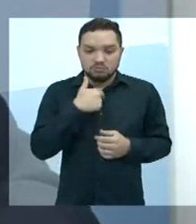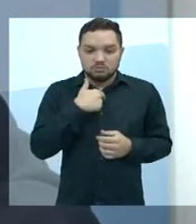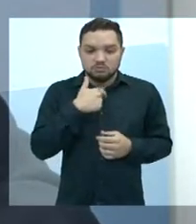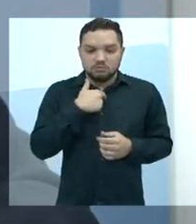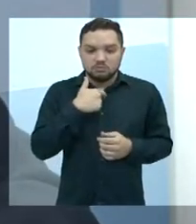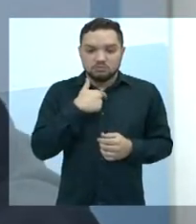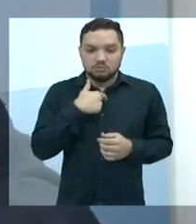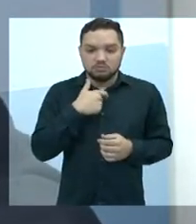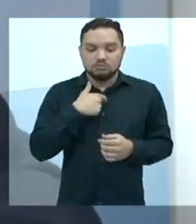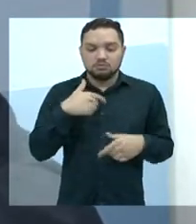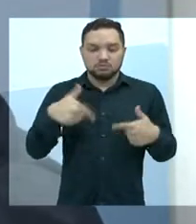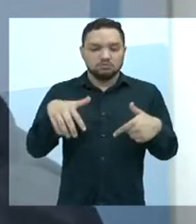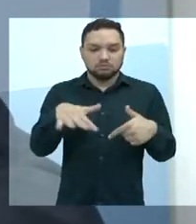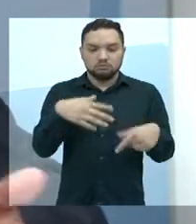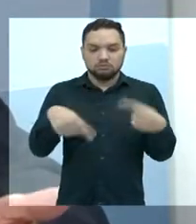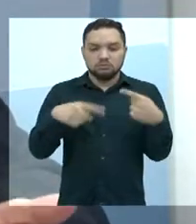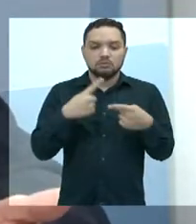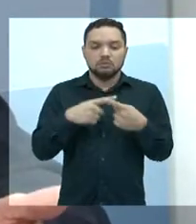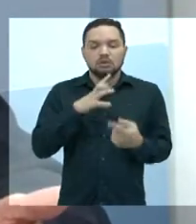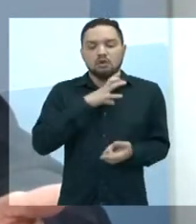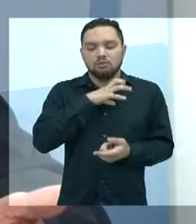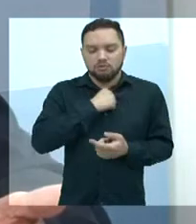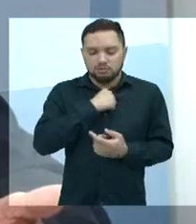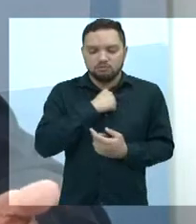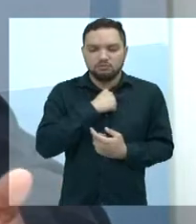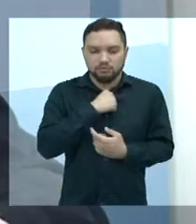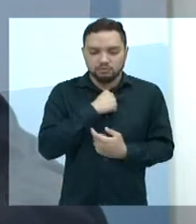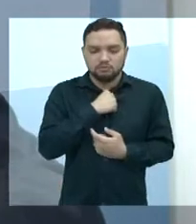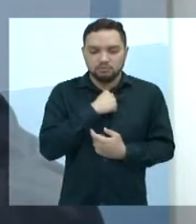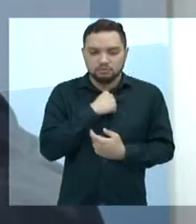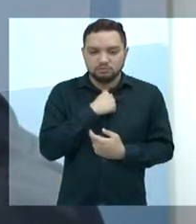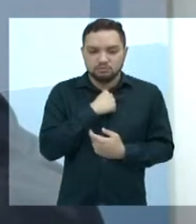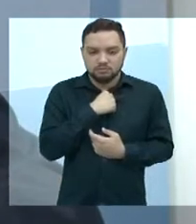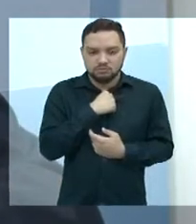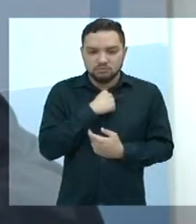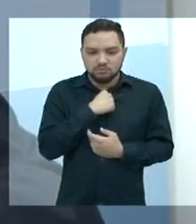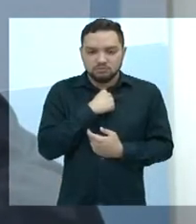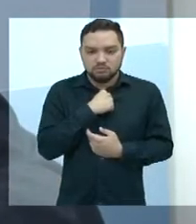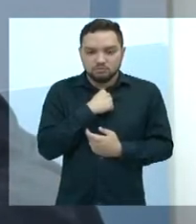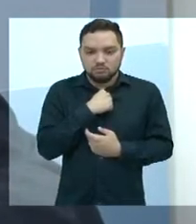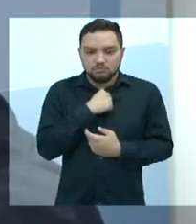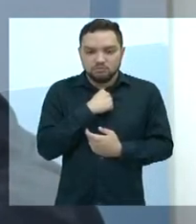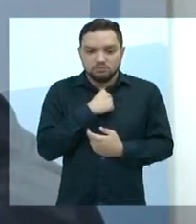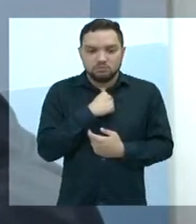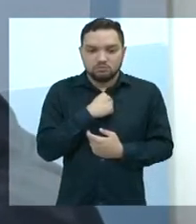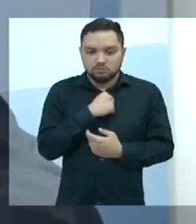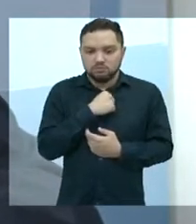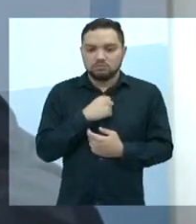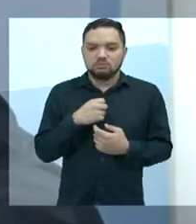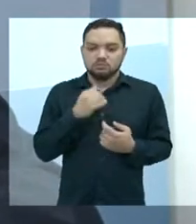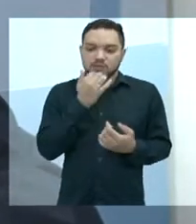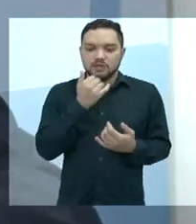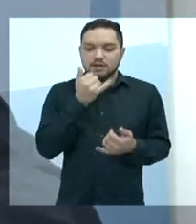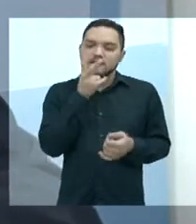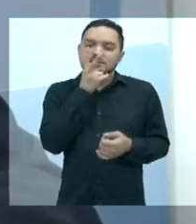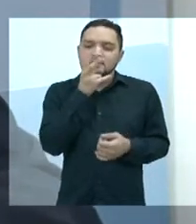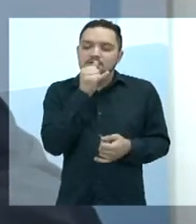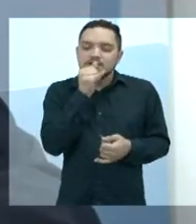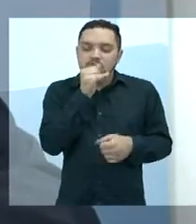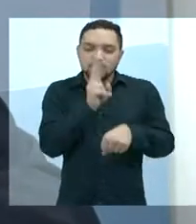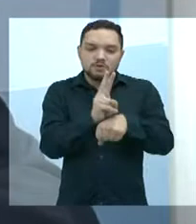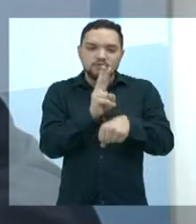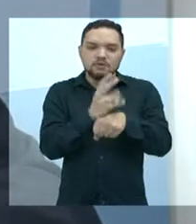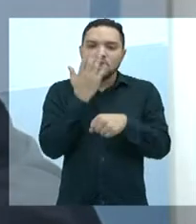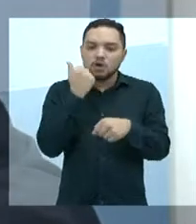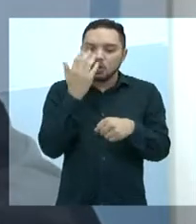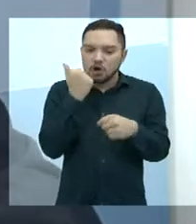eu faço política assim porque eu gosto. Eu como diz assim, eu merendo política, eu almoço política, eu janto política, eu durmo